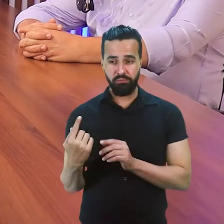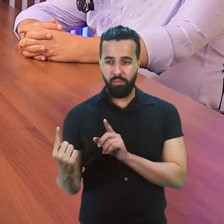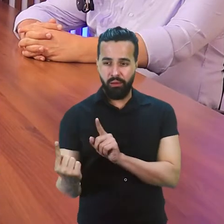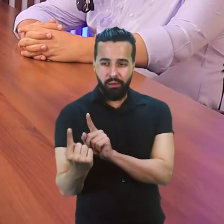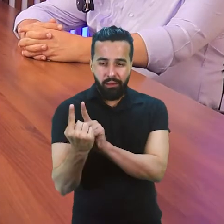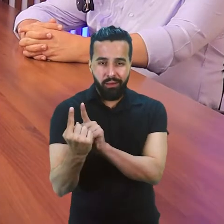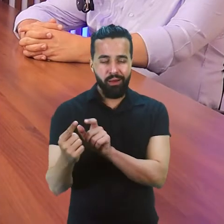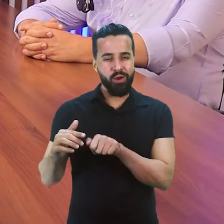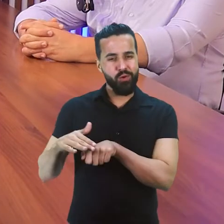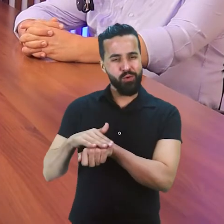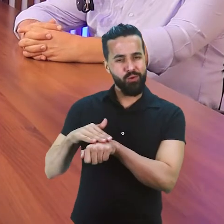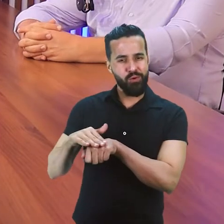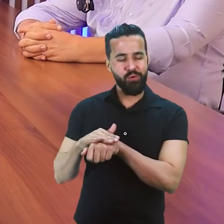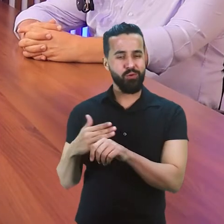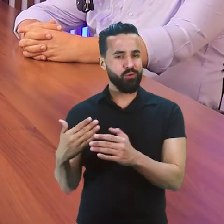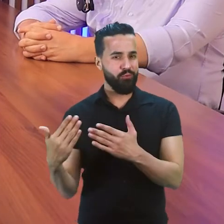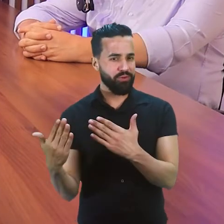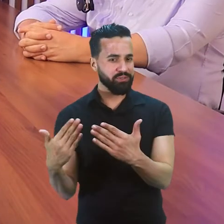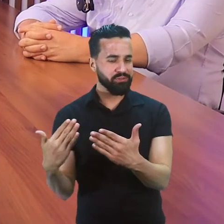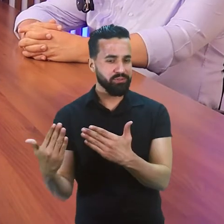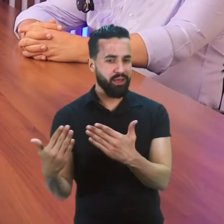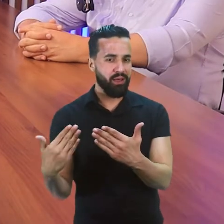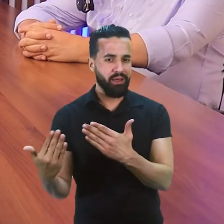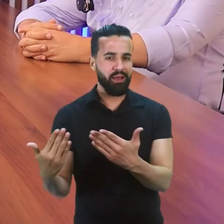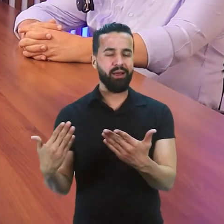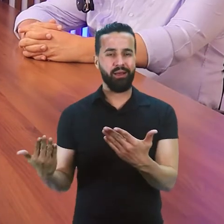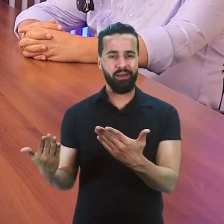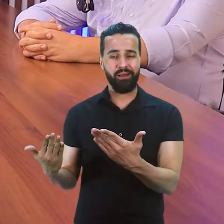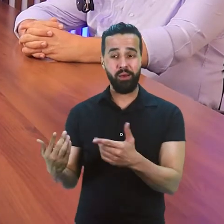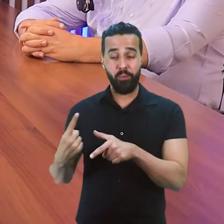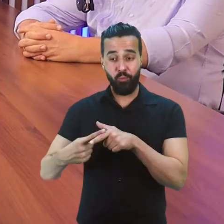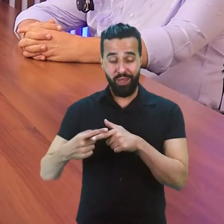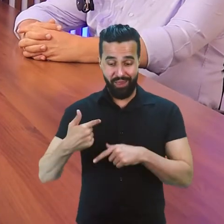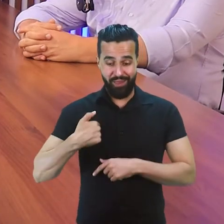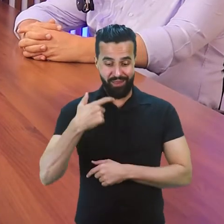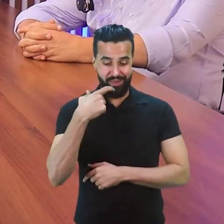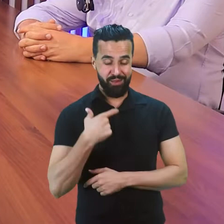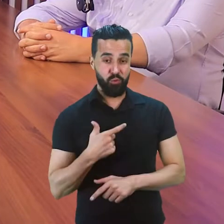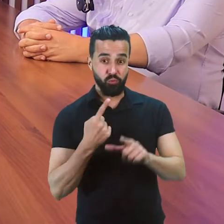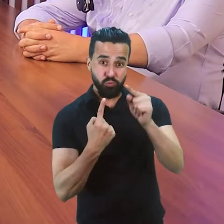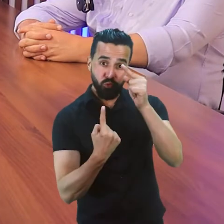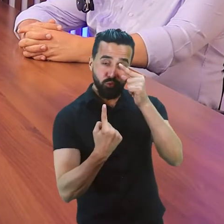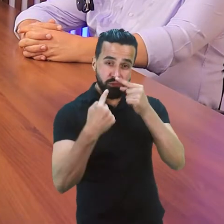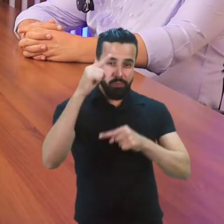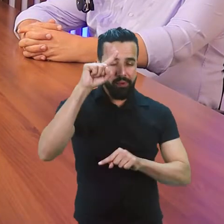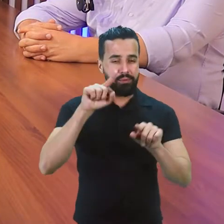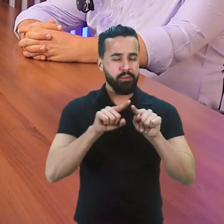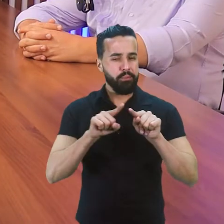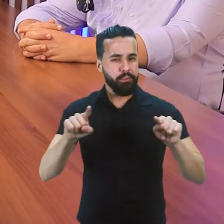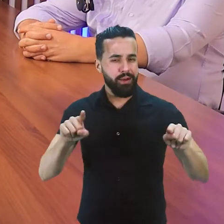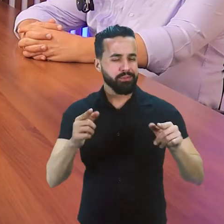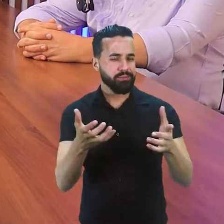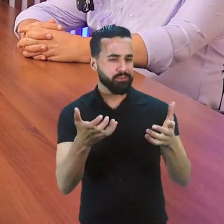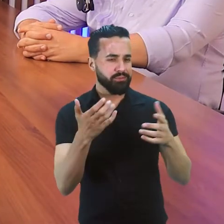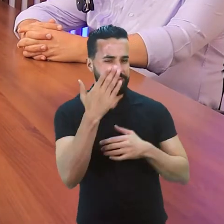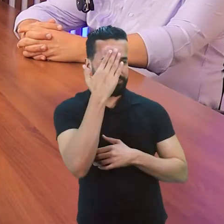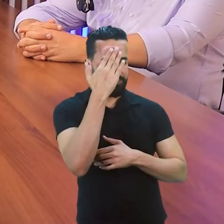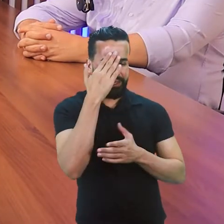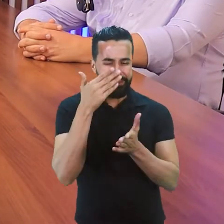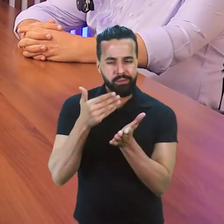contar um pouquinho, né? Ainda estou tentando superar, mas contar um pouquinho do que eu venho fazendo e como é que foi o meu início,